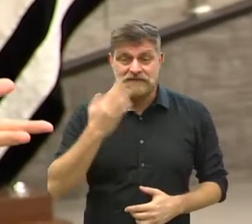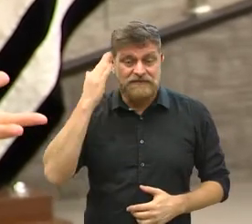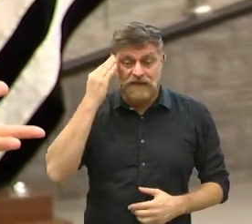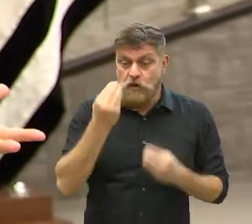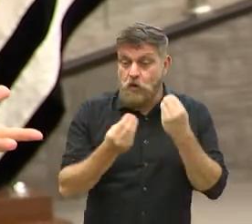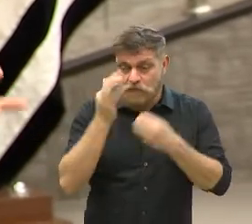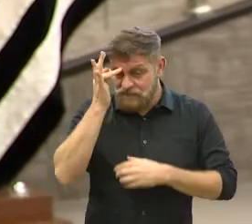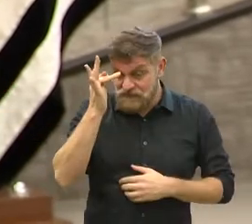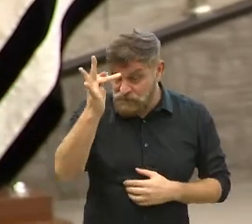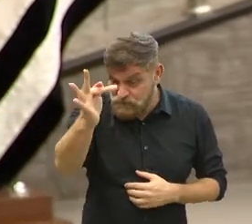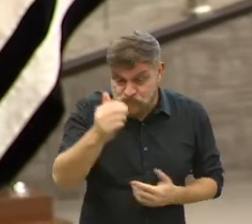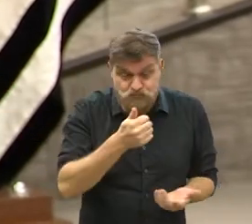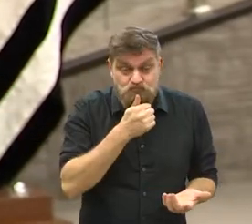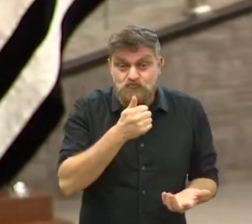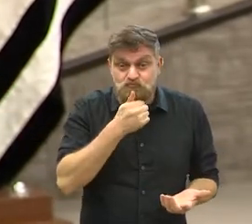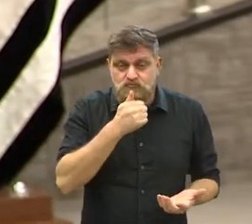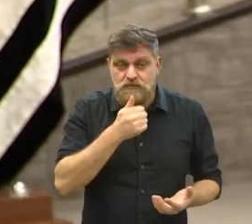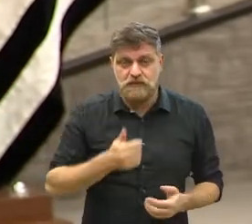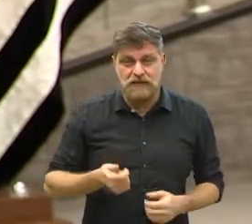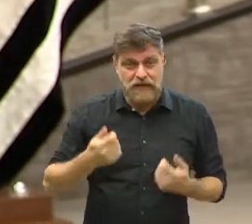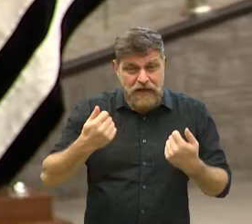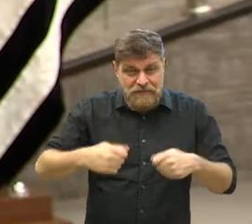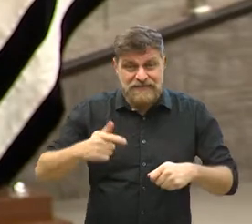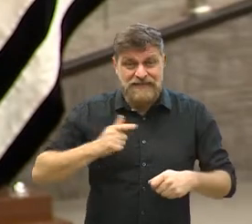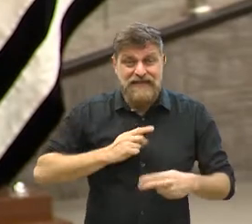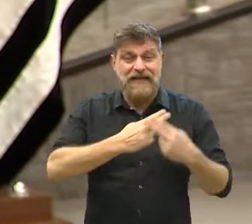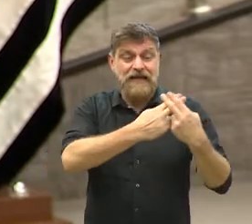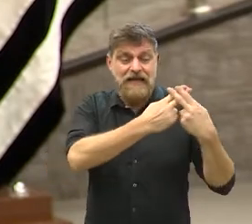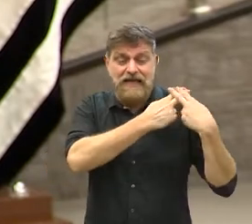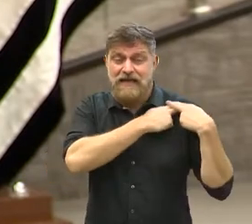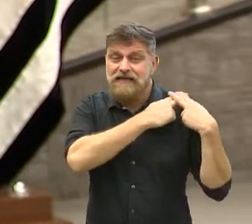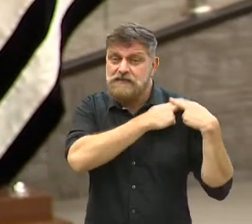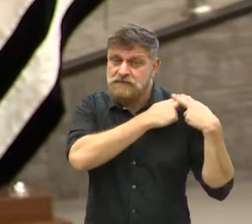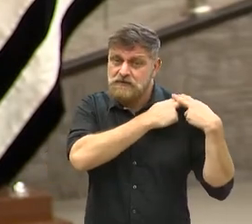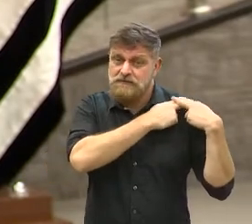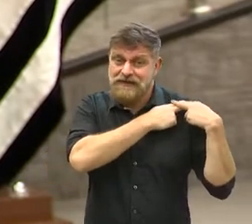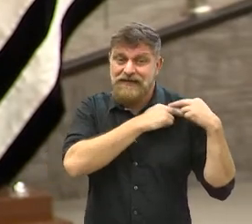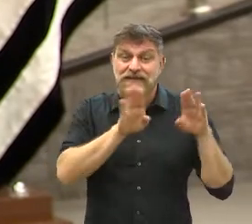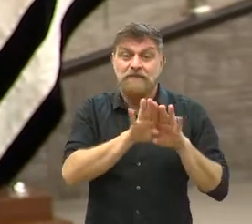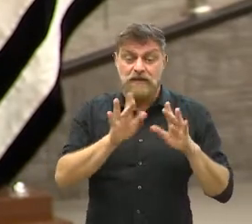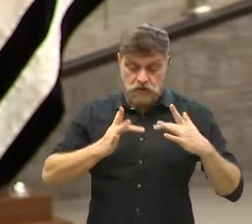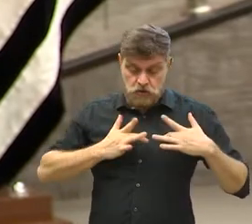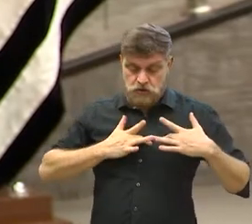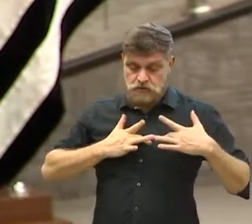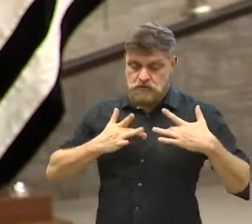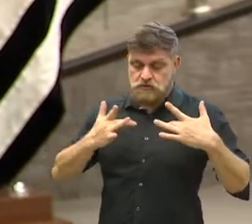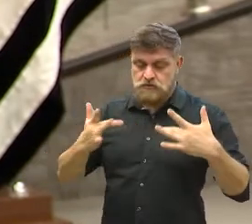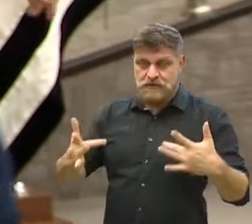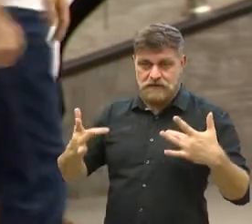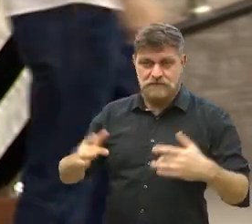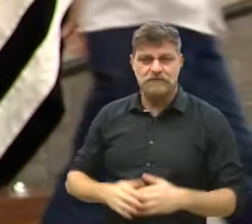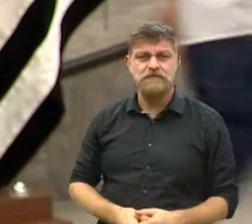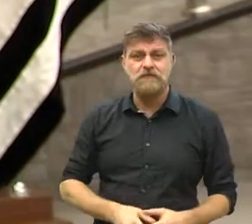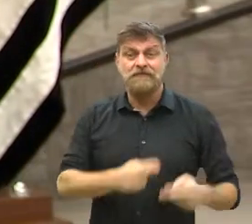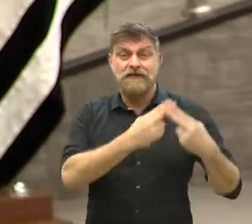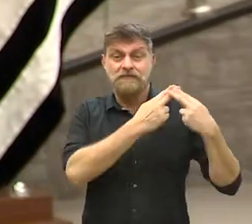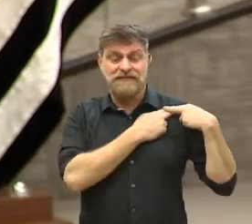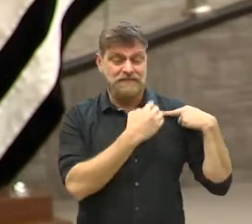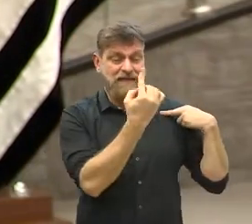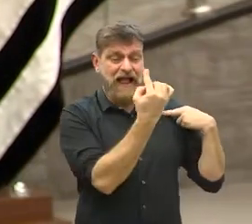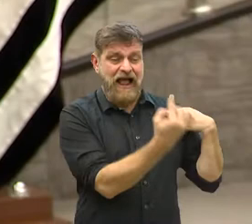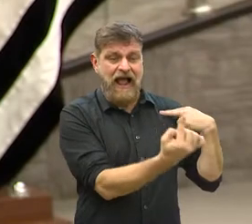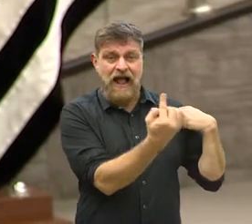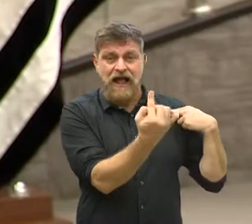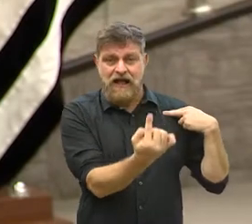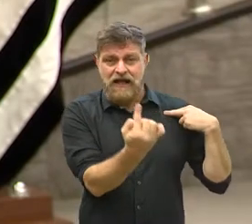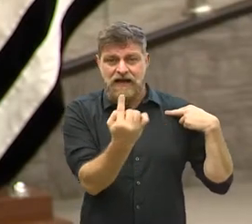não consegue dimensionar ainda é uma crise que exige muita responsabilidade e solidariedade responsabilidade de